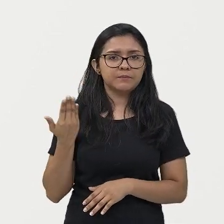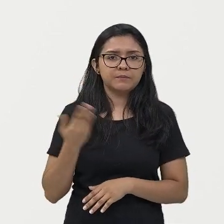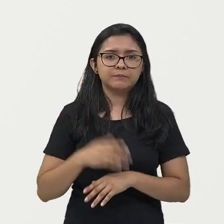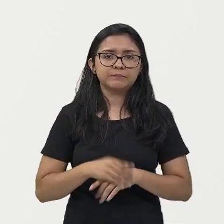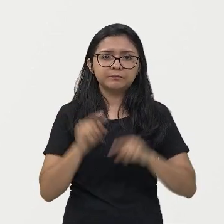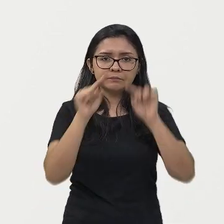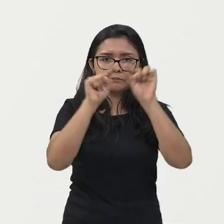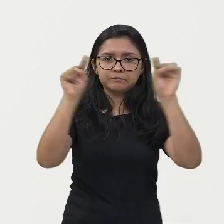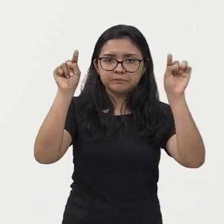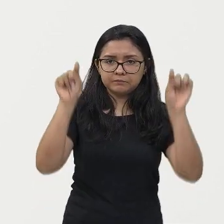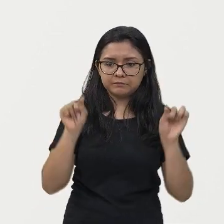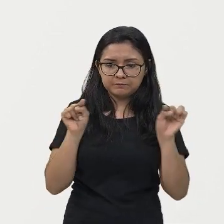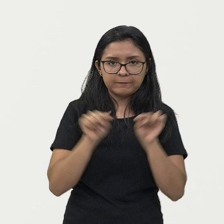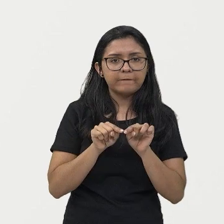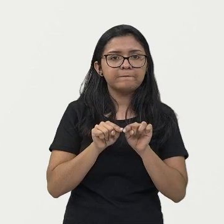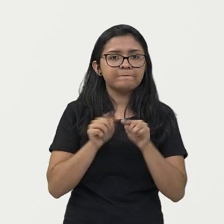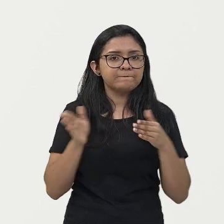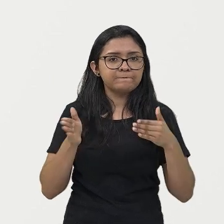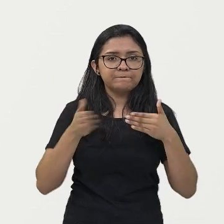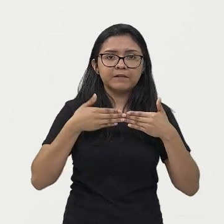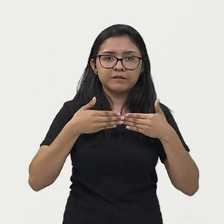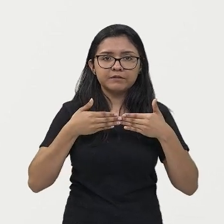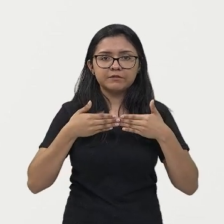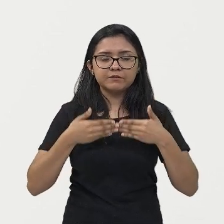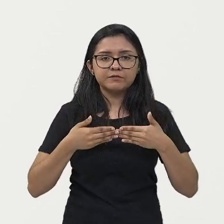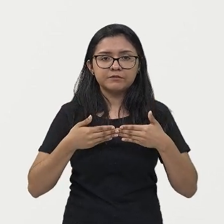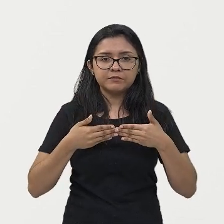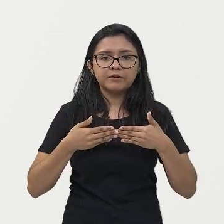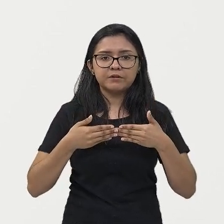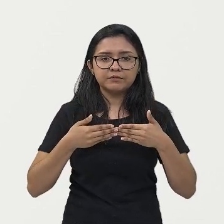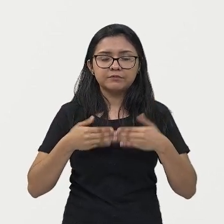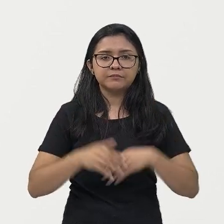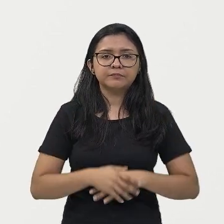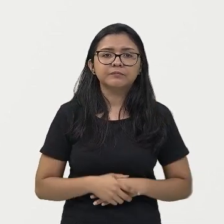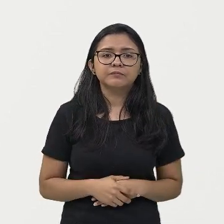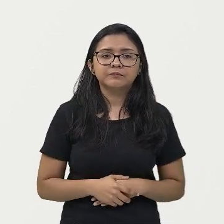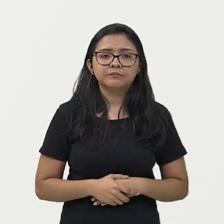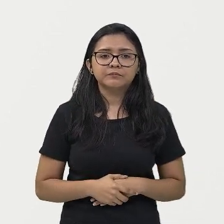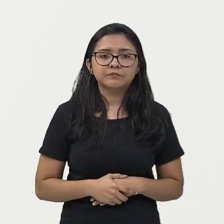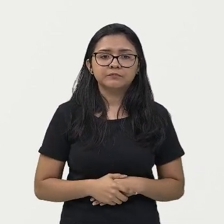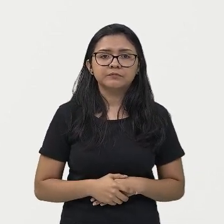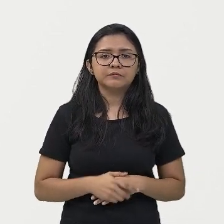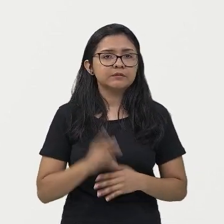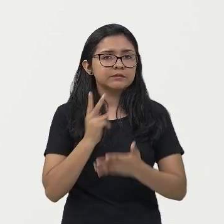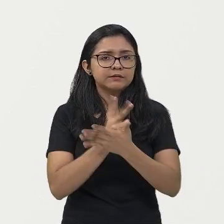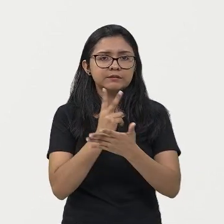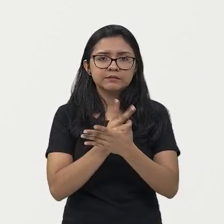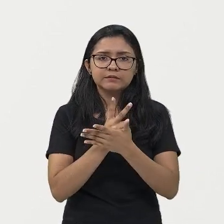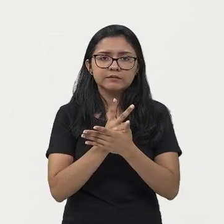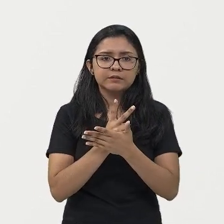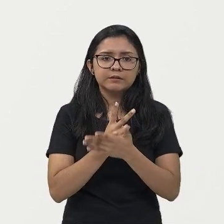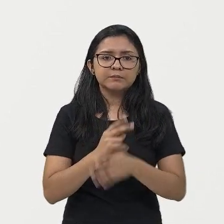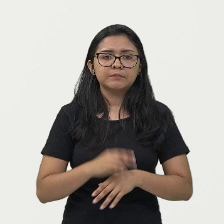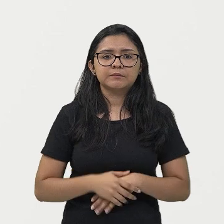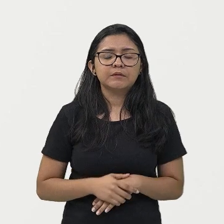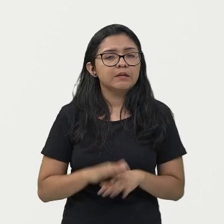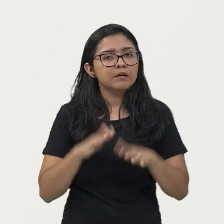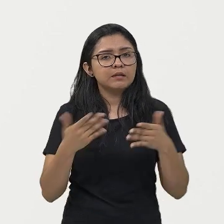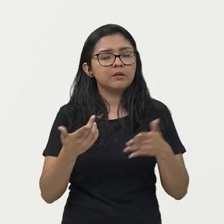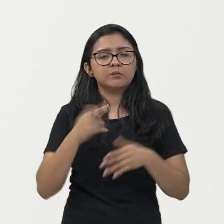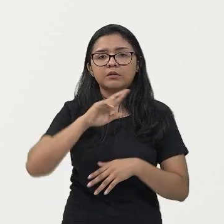né, nessa estrutura. As extremidades elas são fechadas, então não tenho mais uma